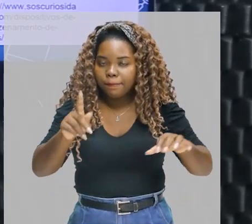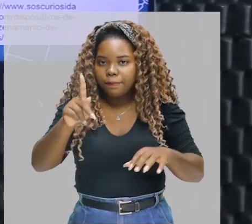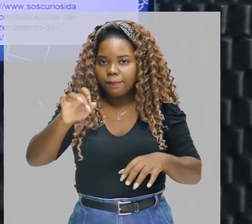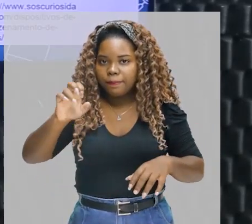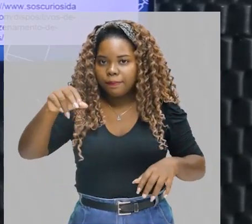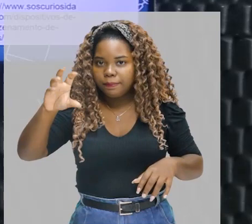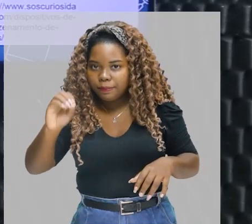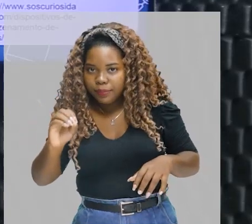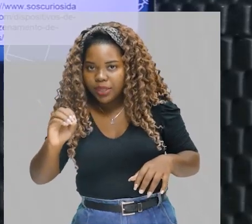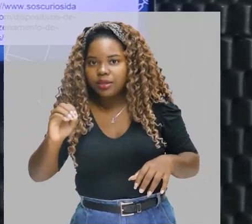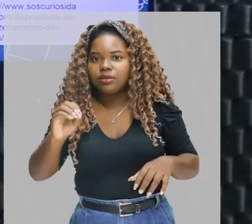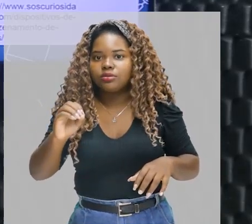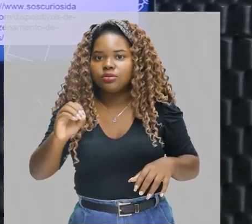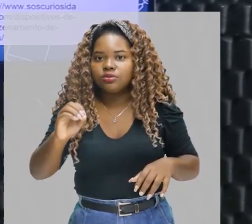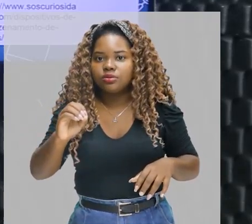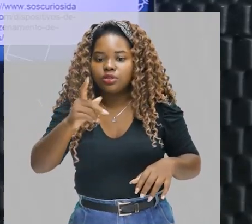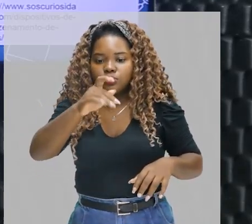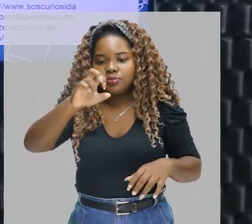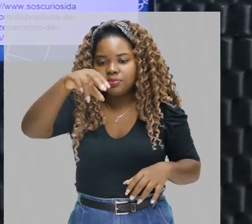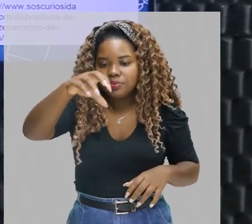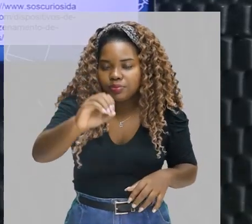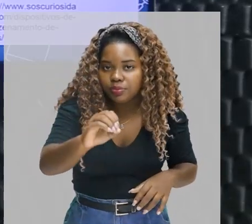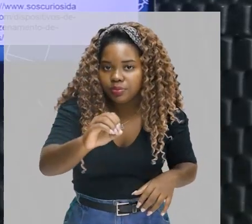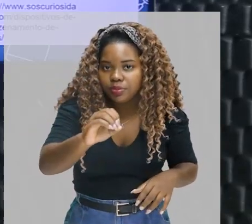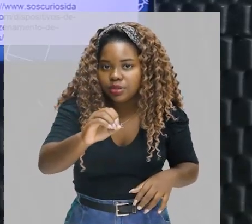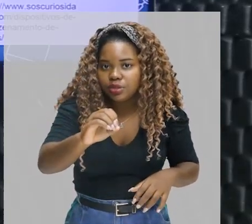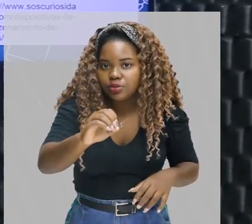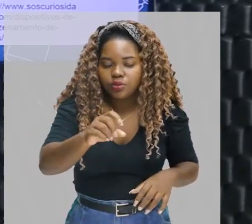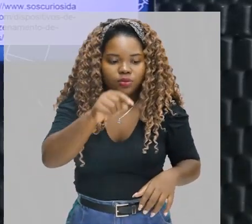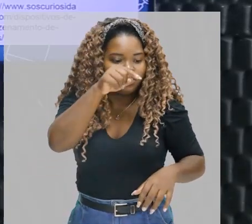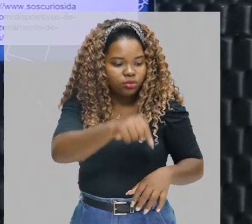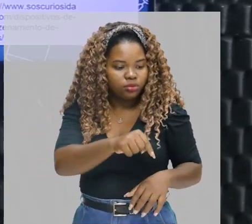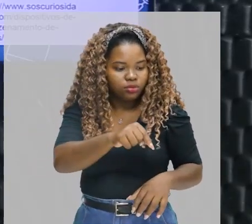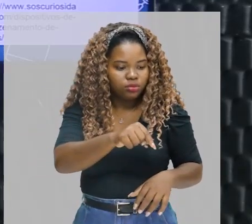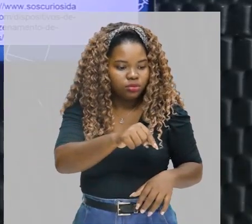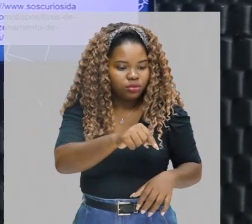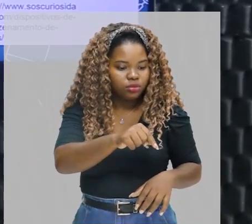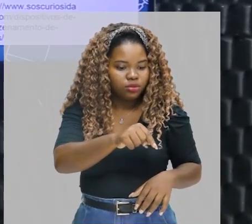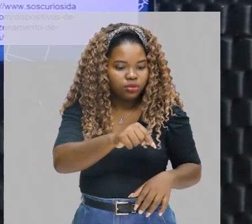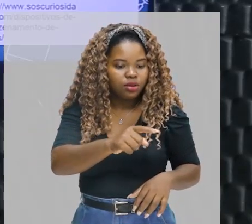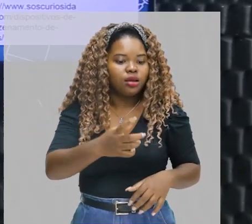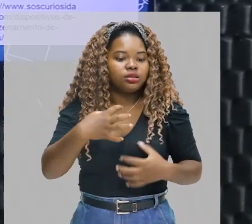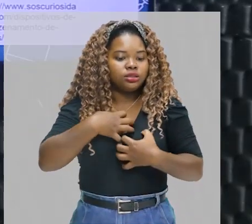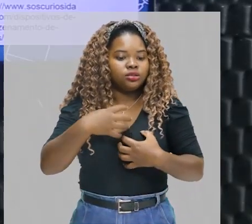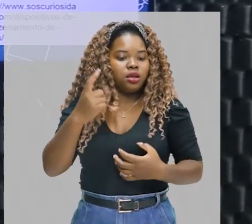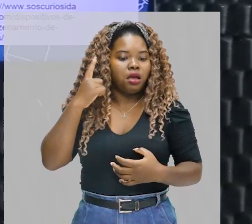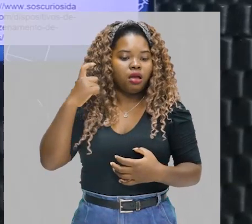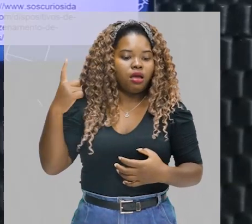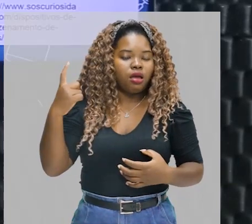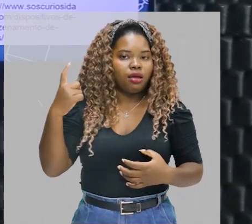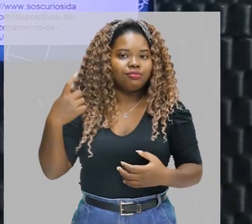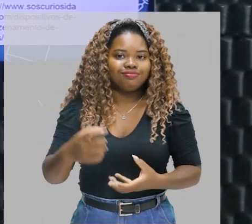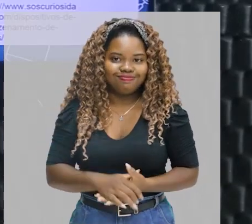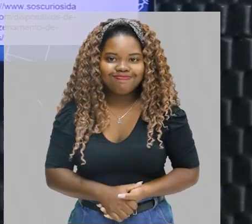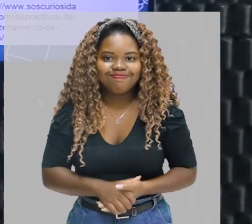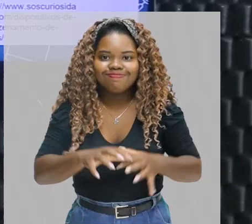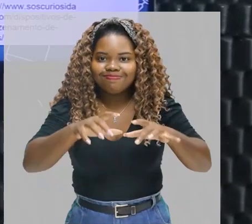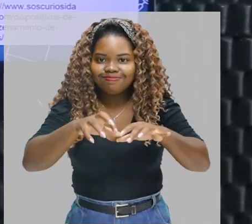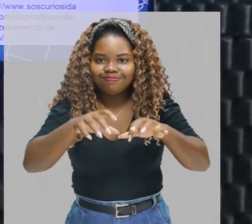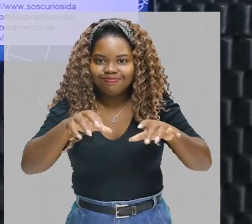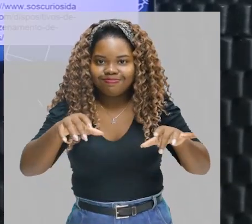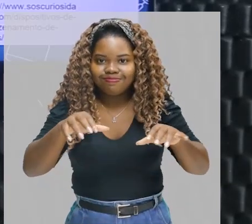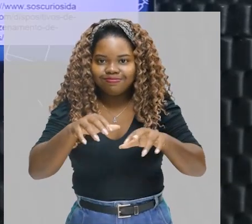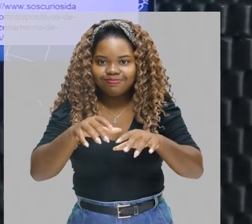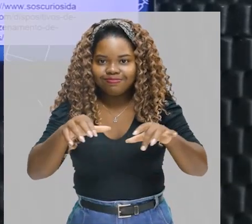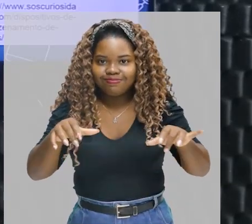do cilindro eles tocassem ali cada tecla no momento em que ele gira, certo? Ali é